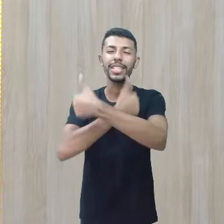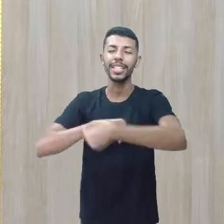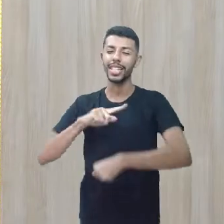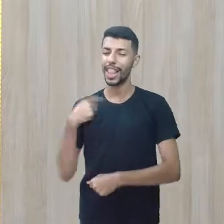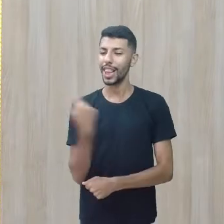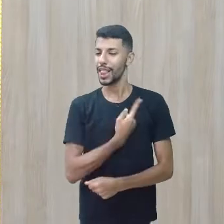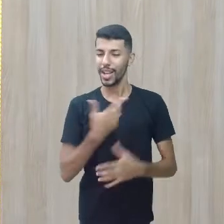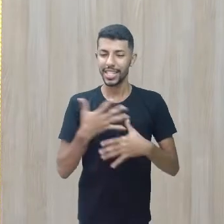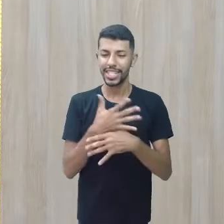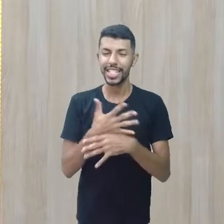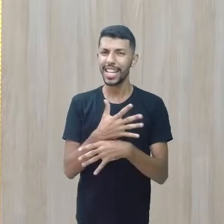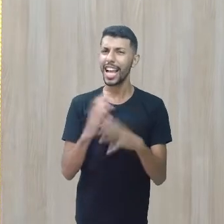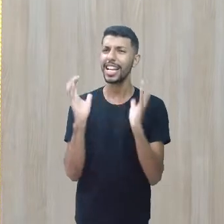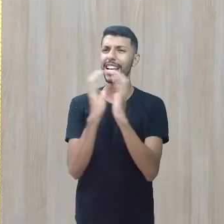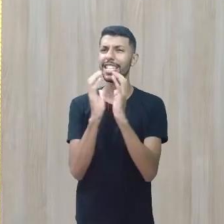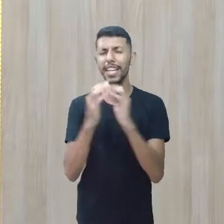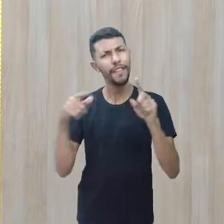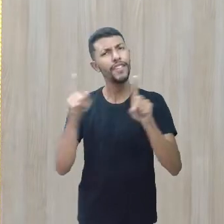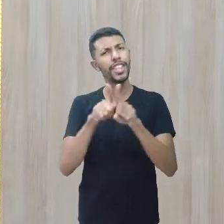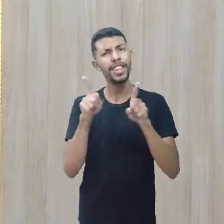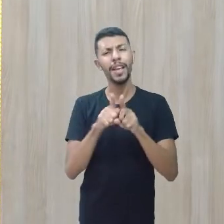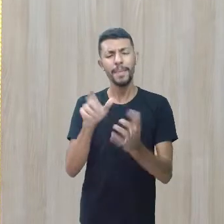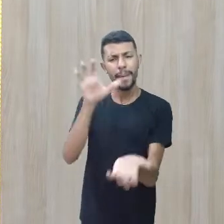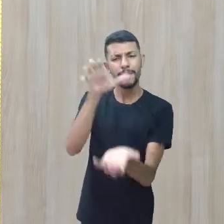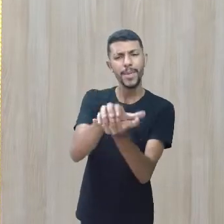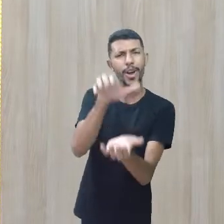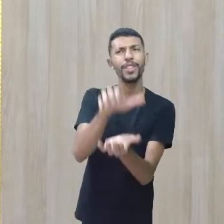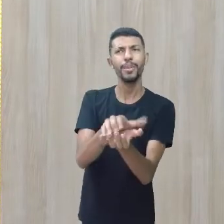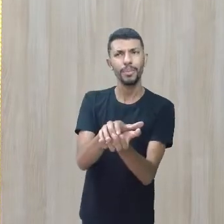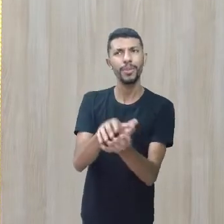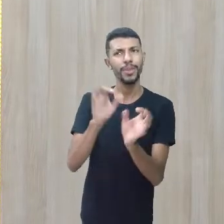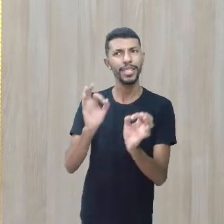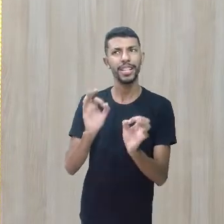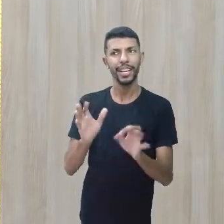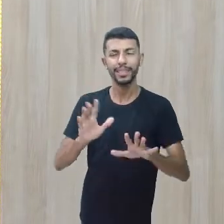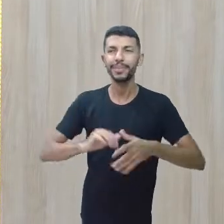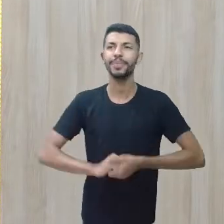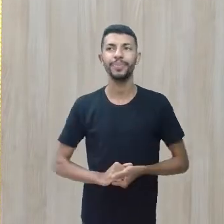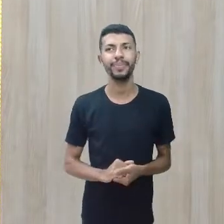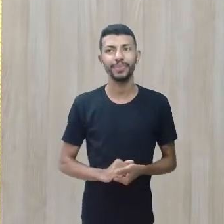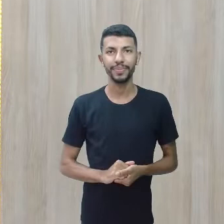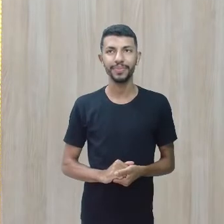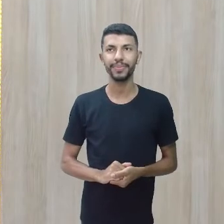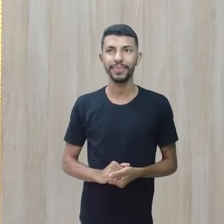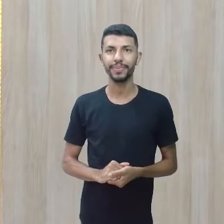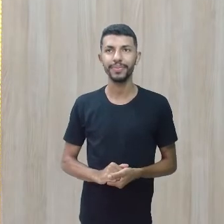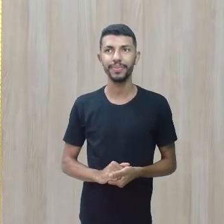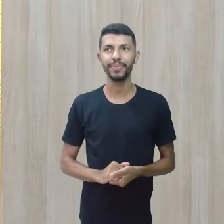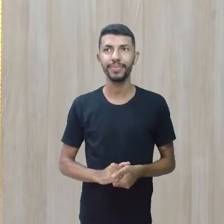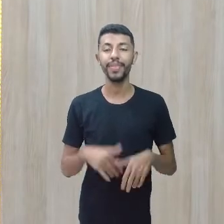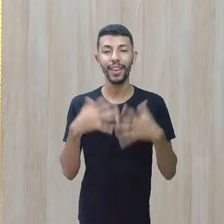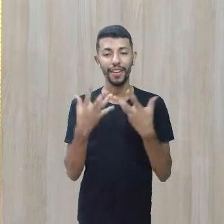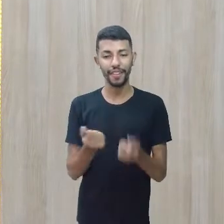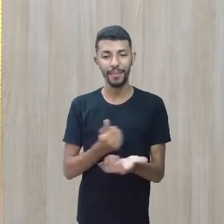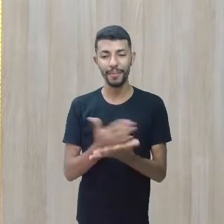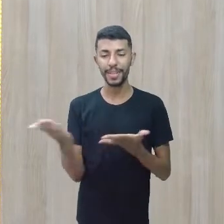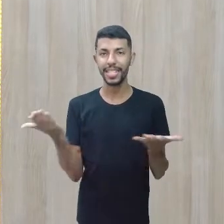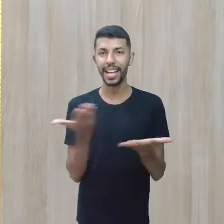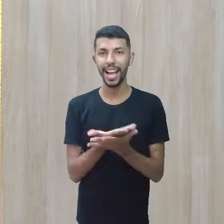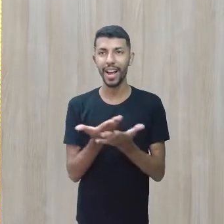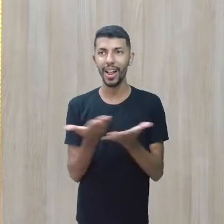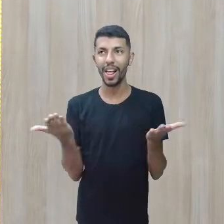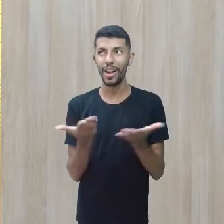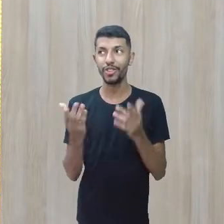Recife, em Pernambuco, trazer esse turista de volta para a nossa cidade, tá certo? Vamos iniciar nossa aula hoje, ó,